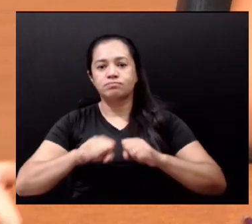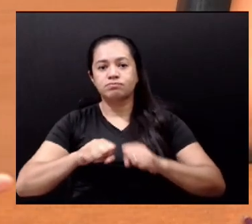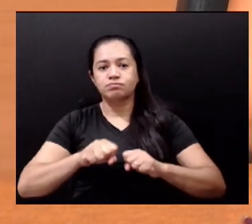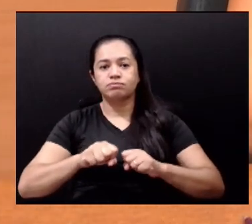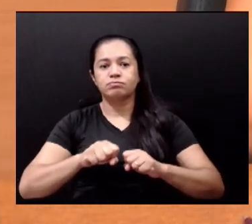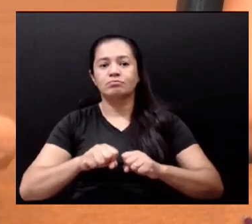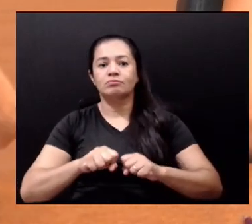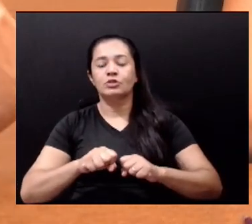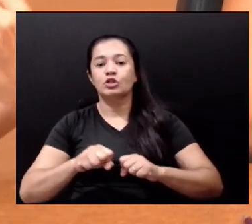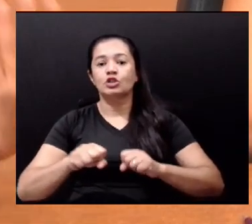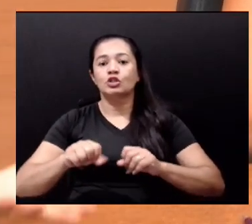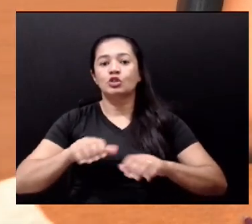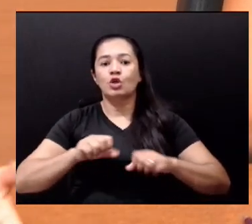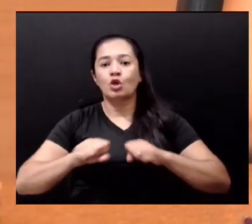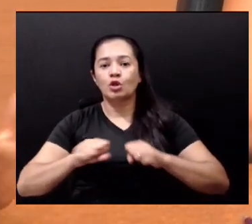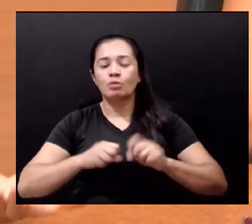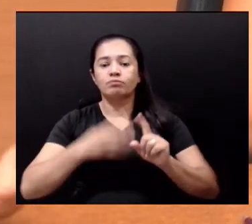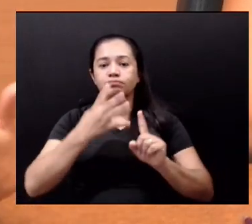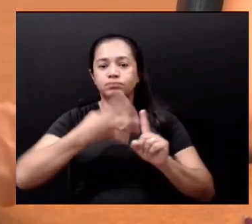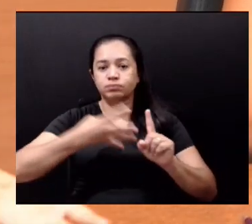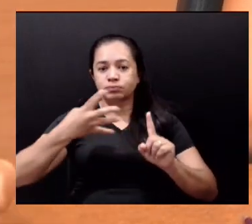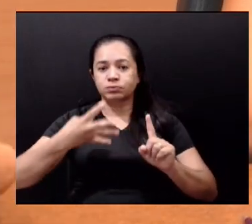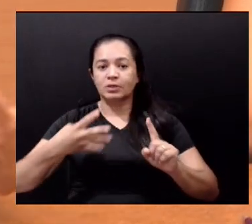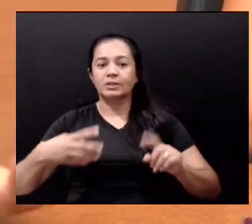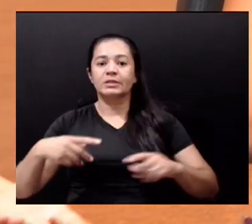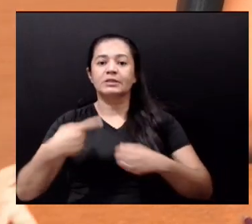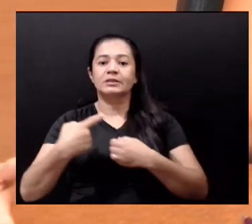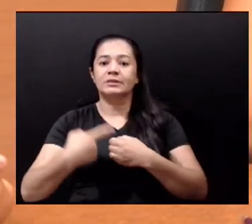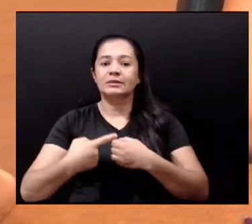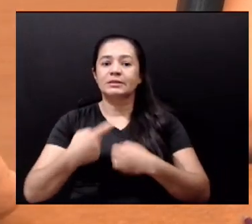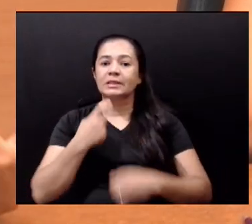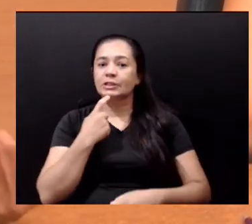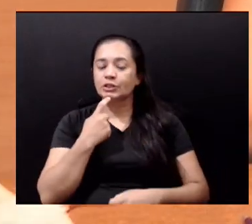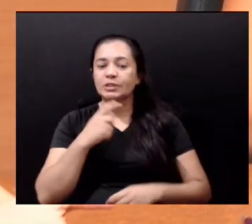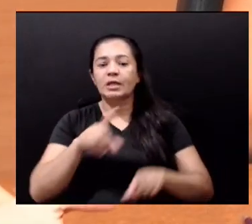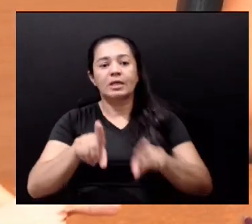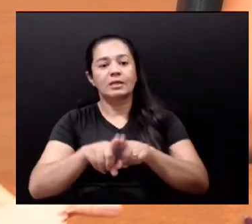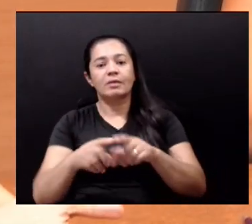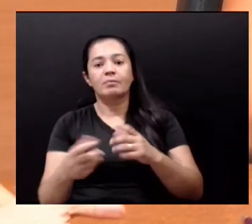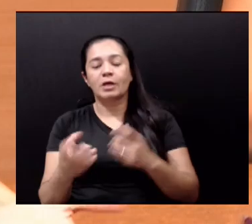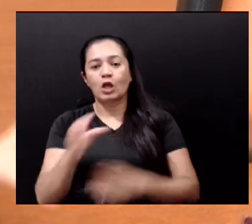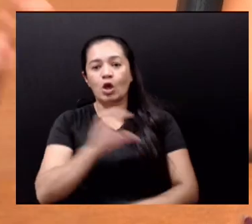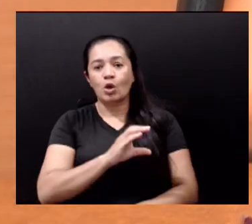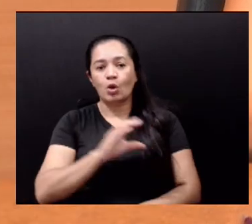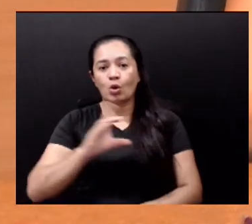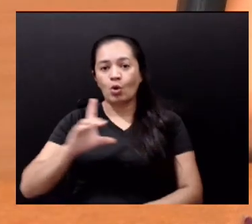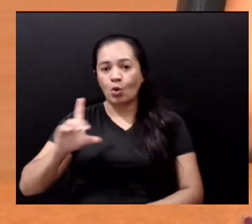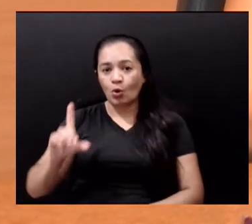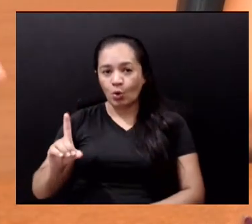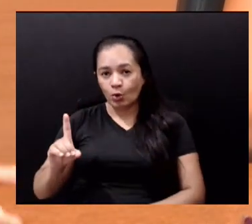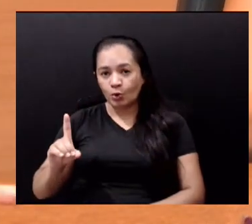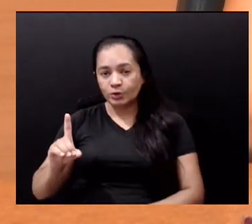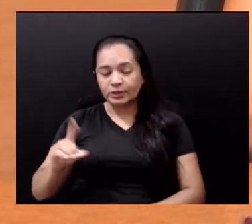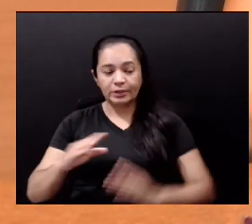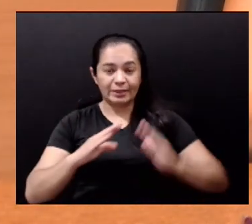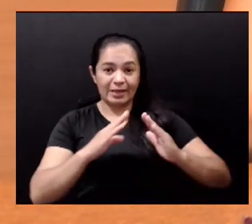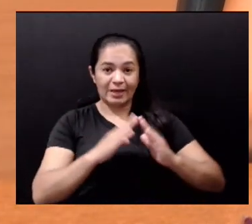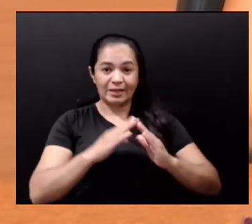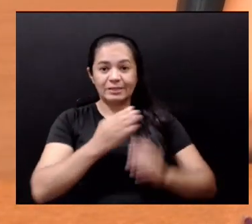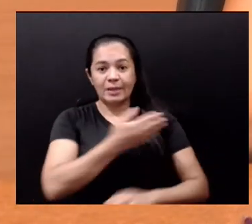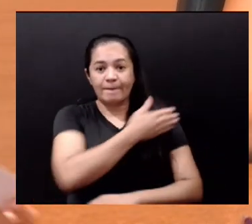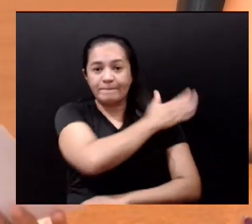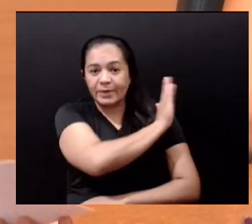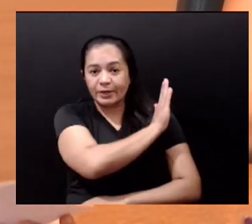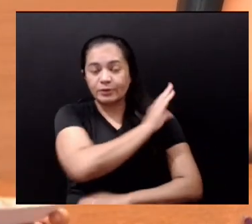movimento trans da cidade de Campinas e idealizadora e coordenadora da Casa Sem Preconceitos, que está a caminho, daqui a pouco ela vai